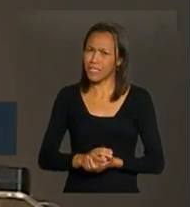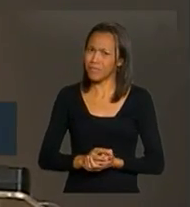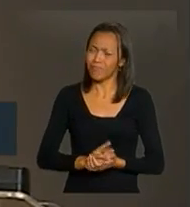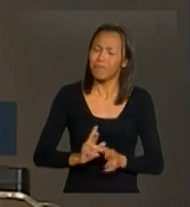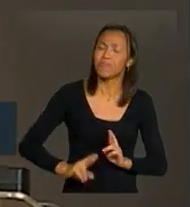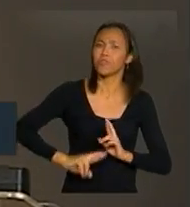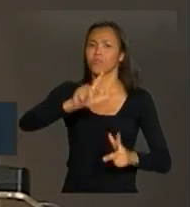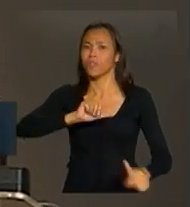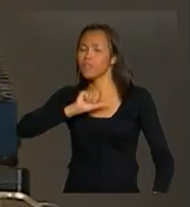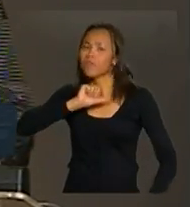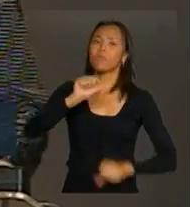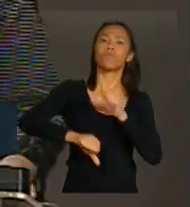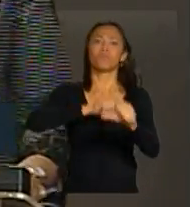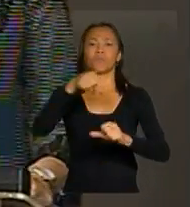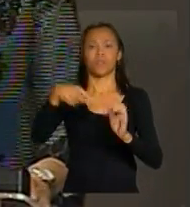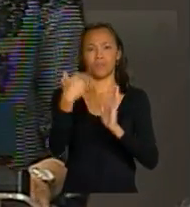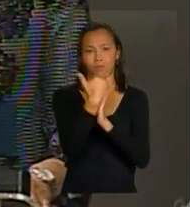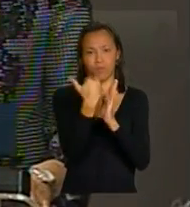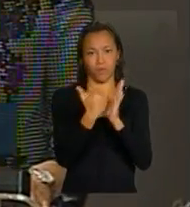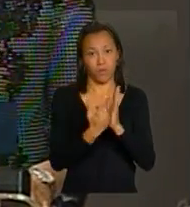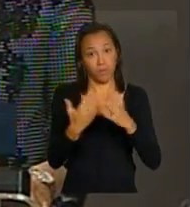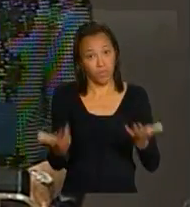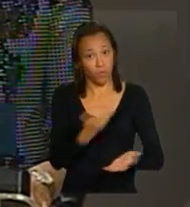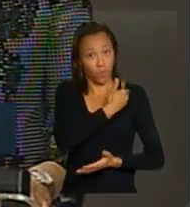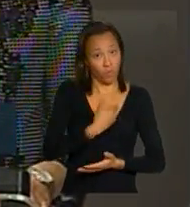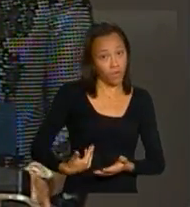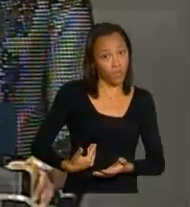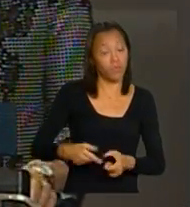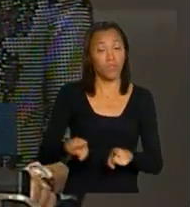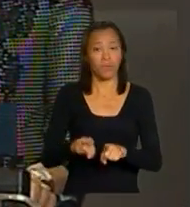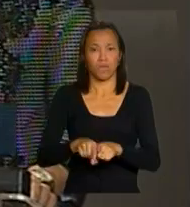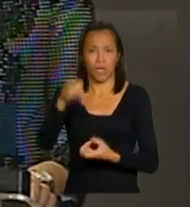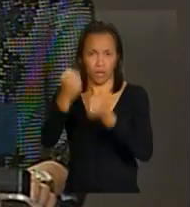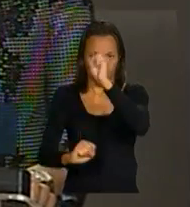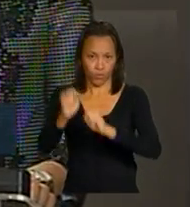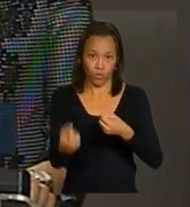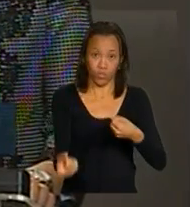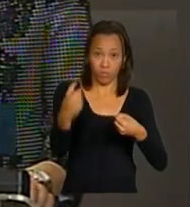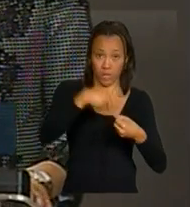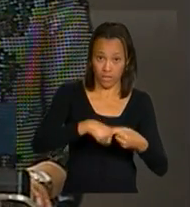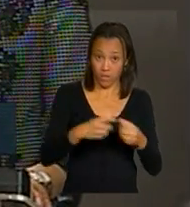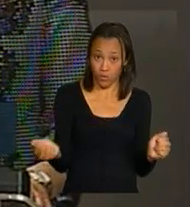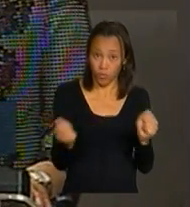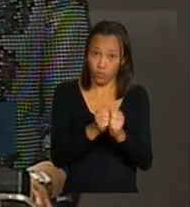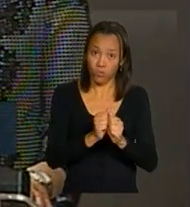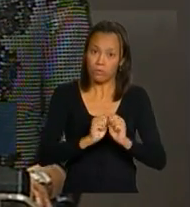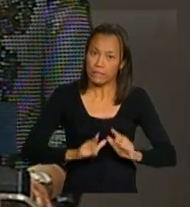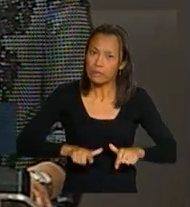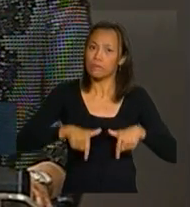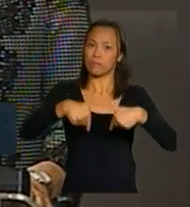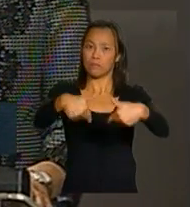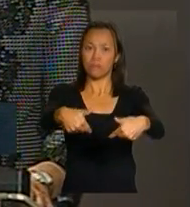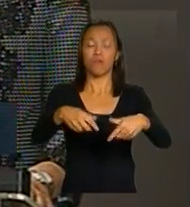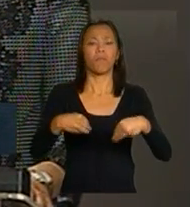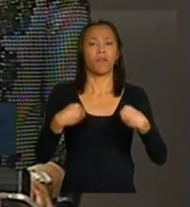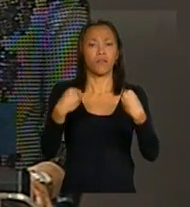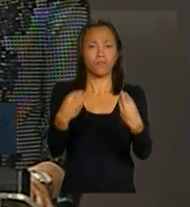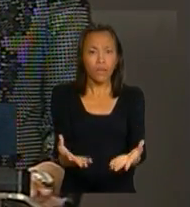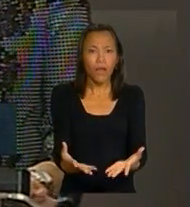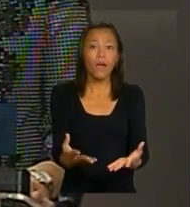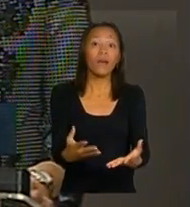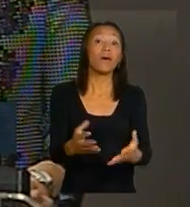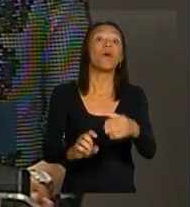revolucionária neste programa. Portanto, governo e indústria, ao trabalharem juntos para garantir para as